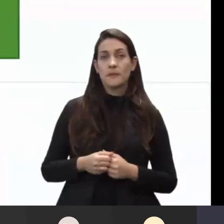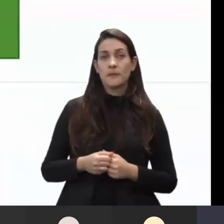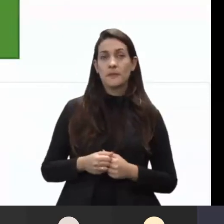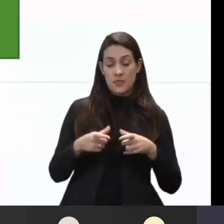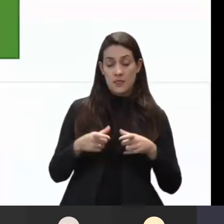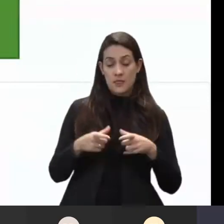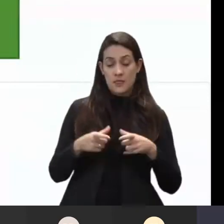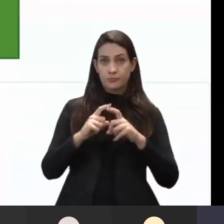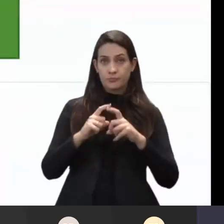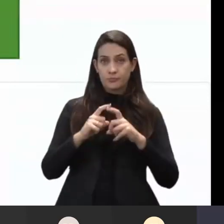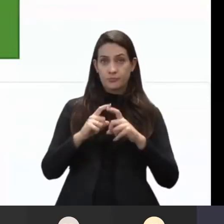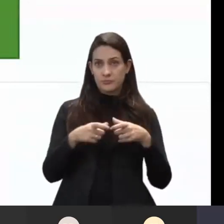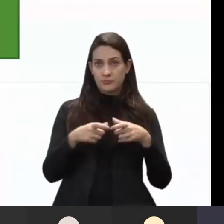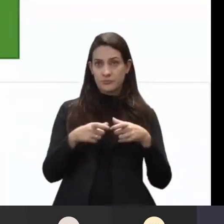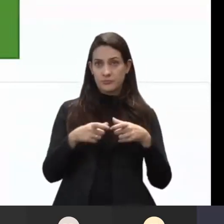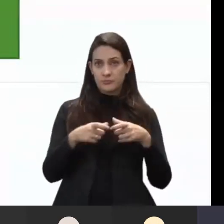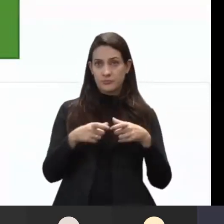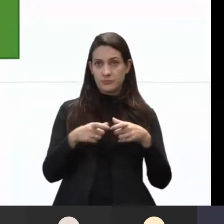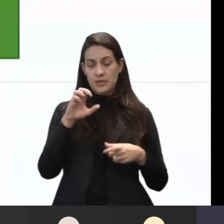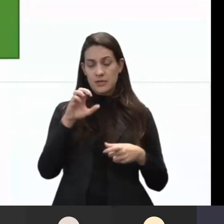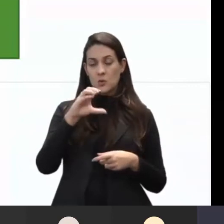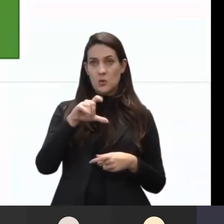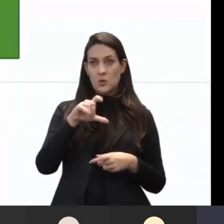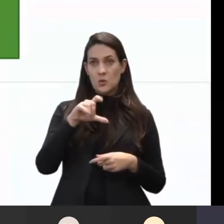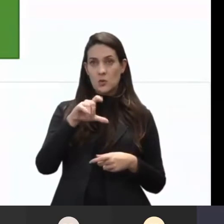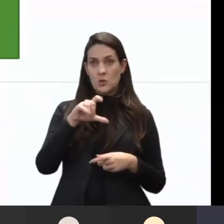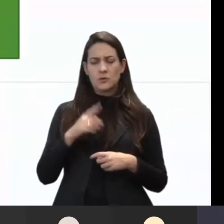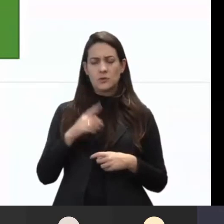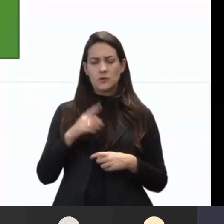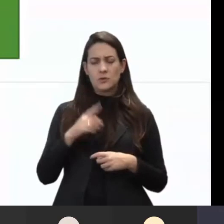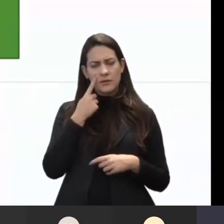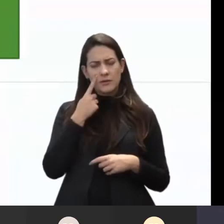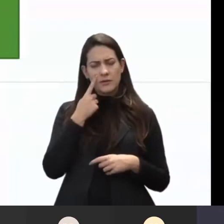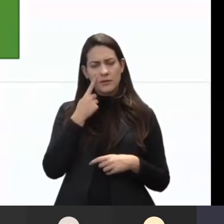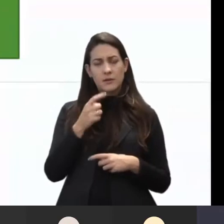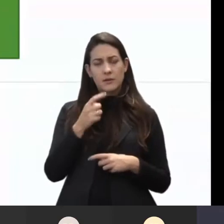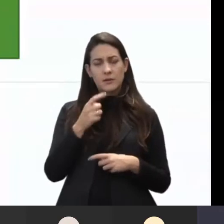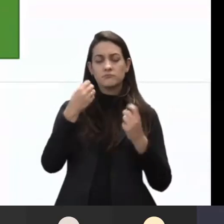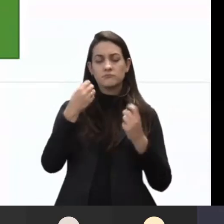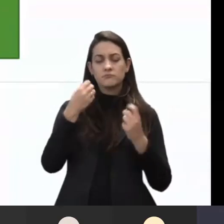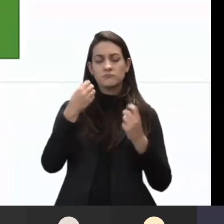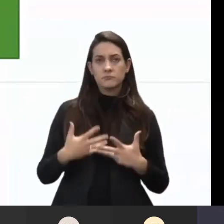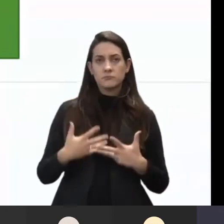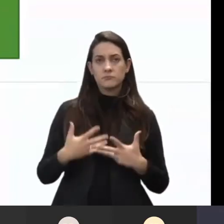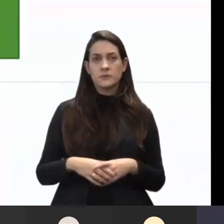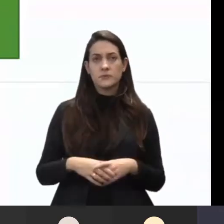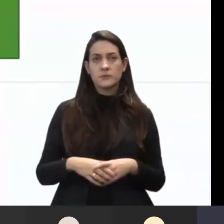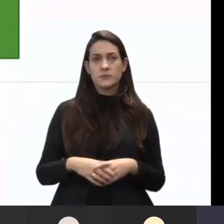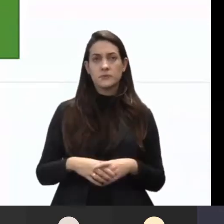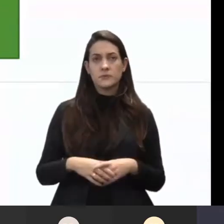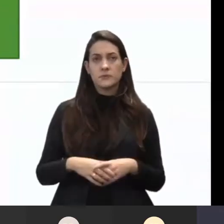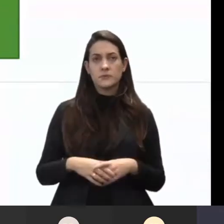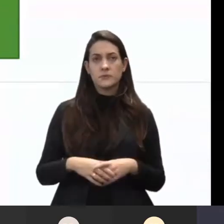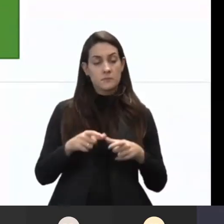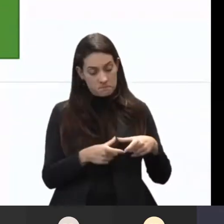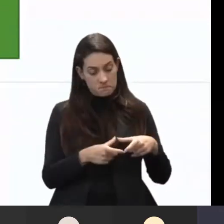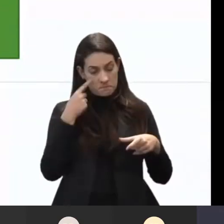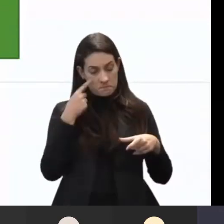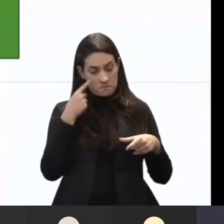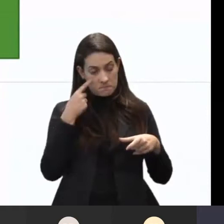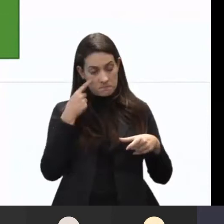Então, quero que você observe, e mesmo sem medir a halo, só observando realmente ali o tamanho desse halo, quero que